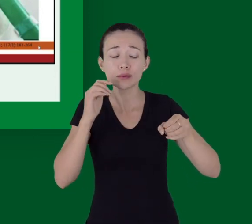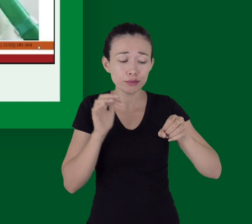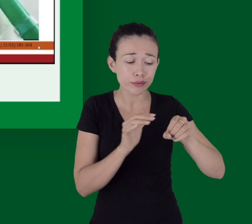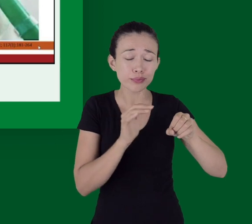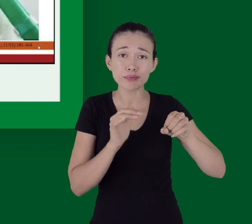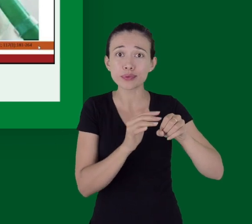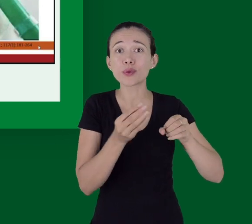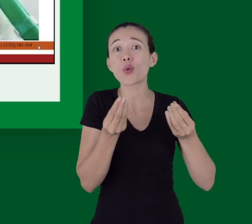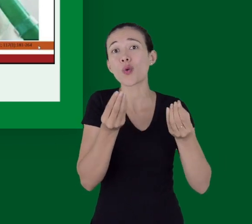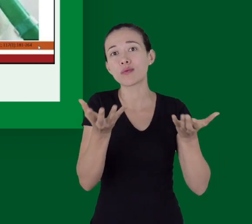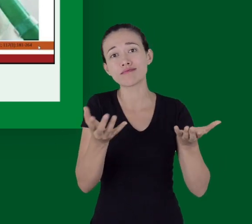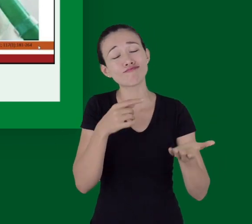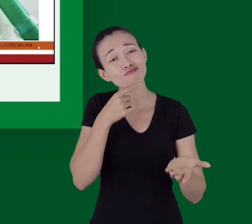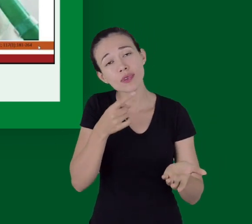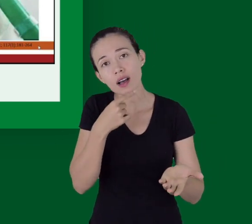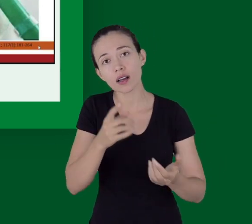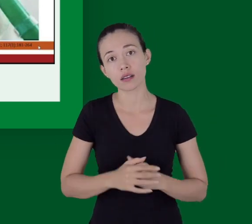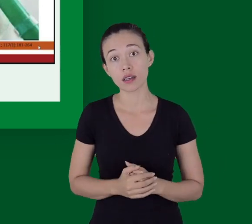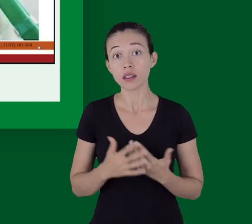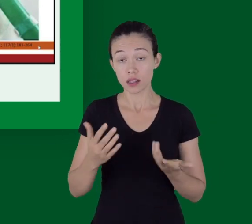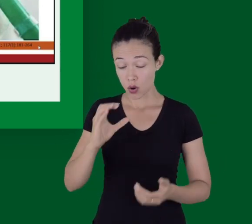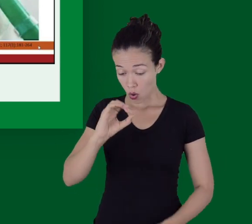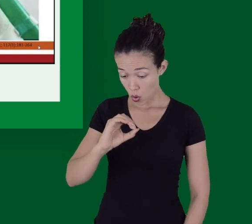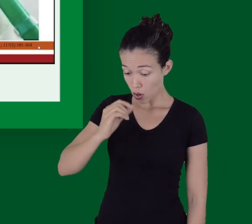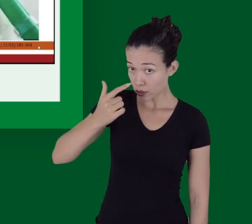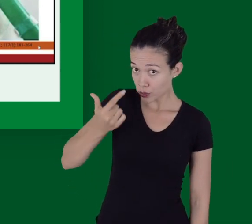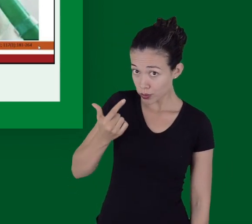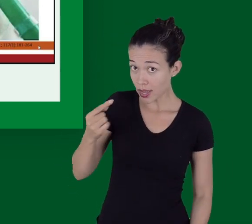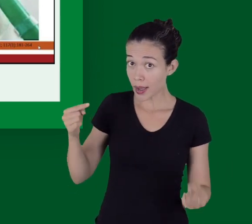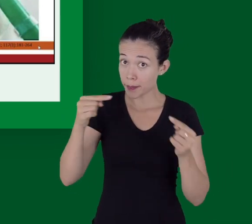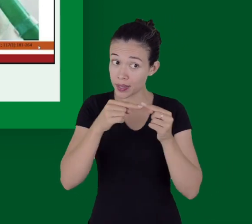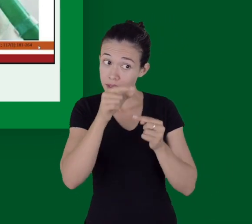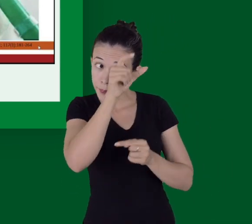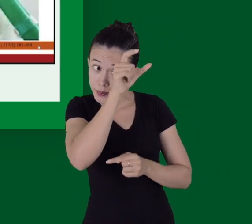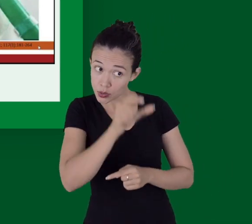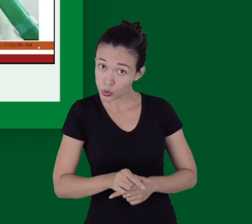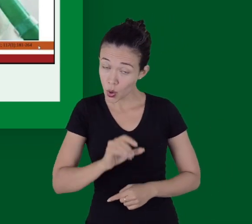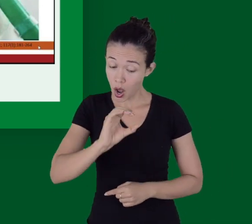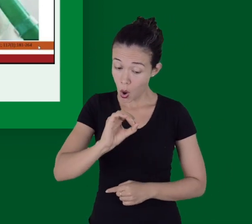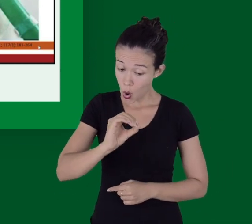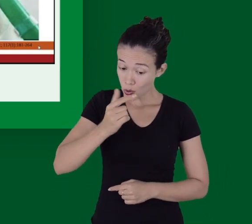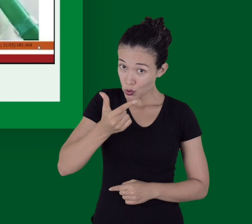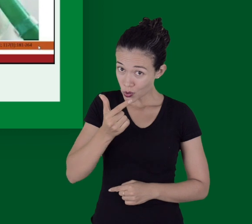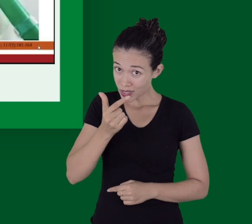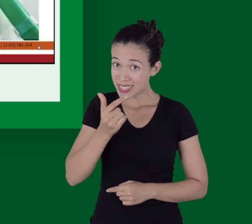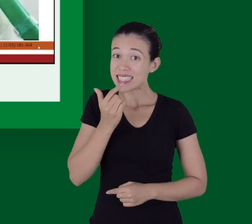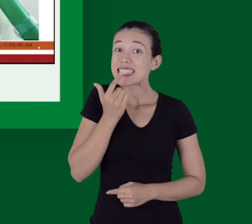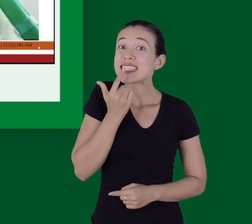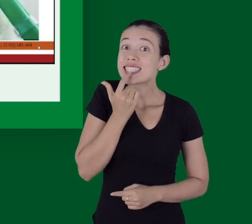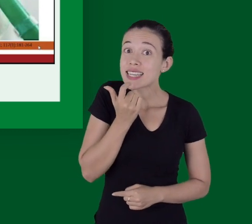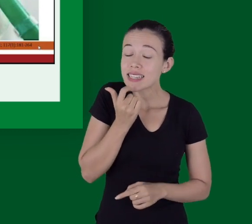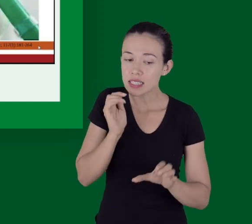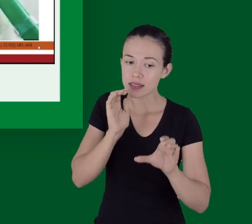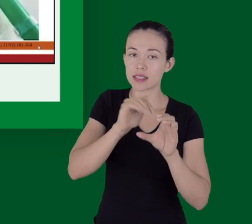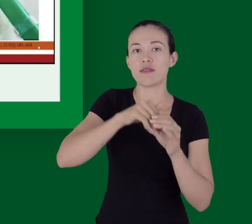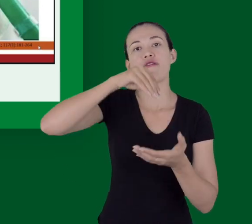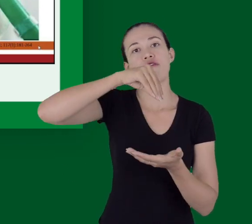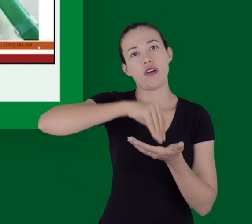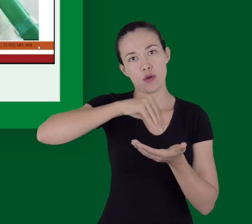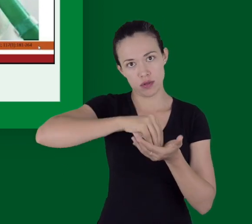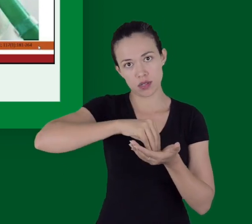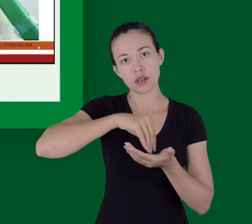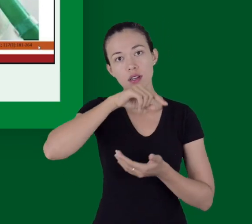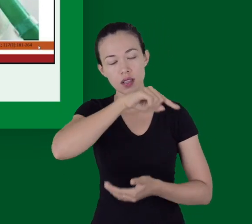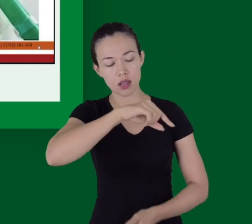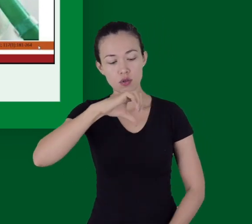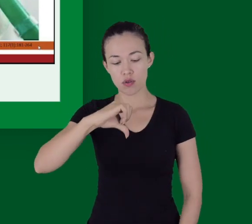ainda, tá bom? Então, oxigênio só para quem está hipoxêmico, principalmente abaixo de 94, tá bom? Então, não existe uso rotineiro